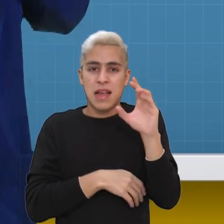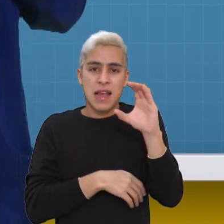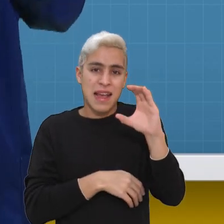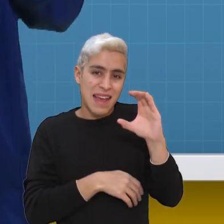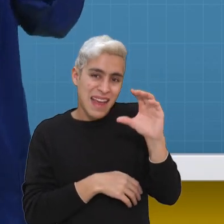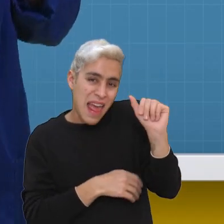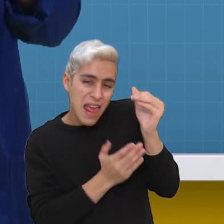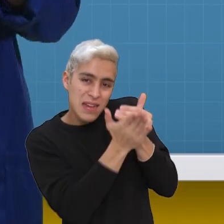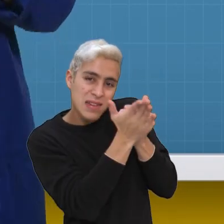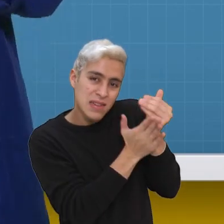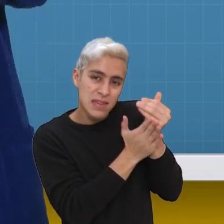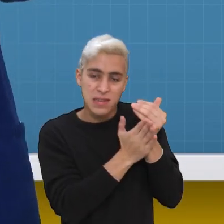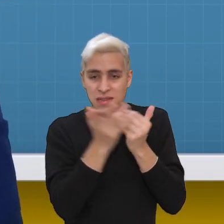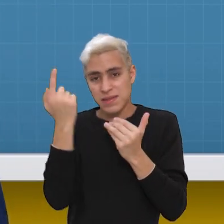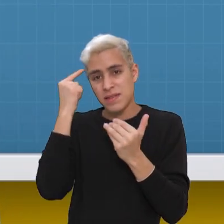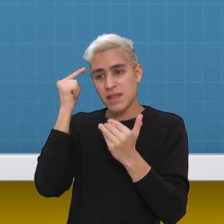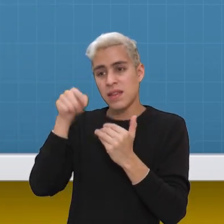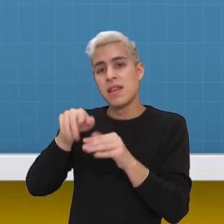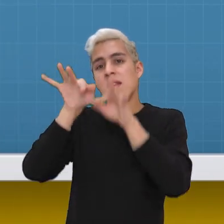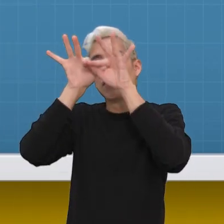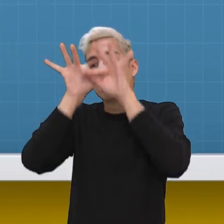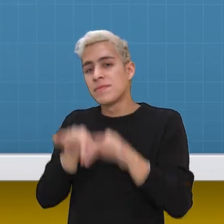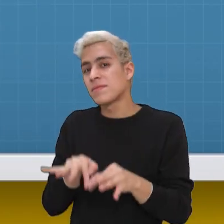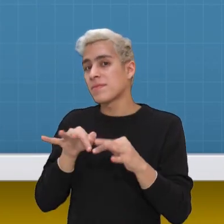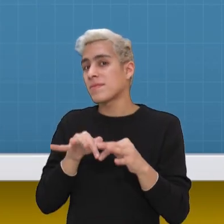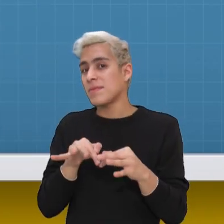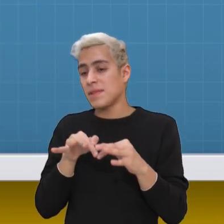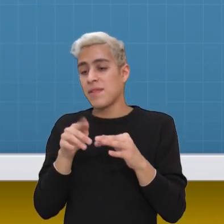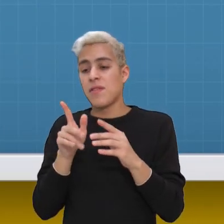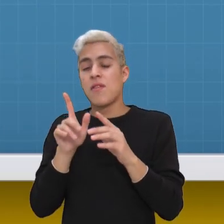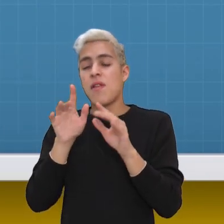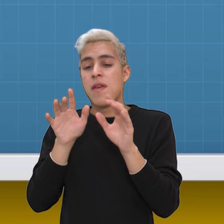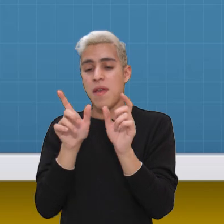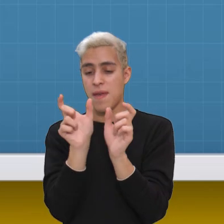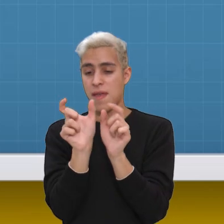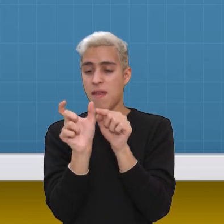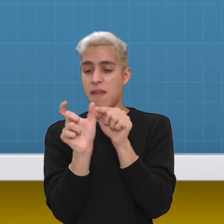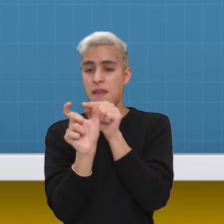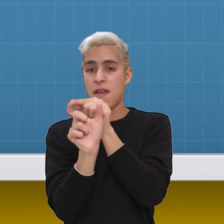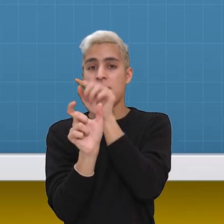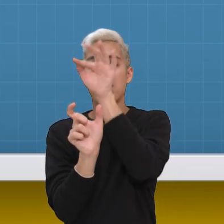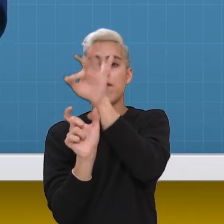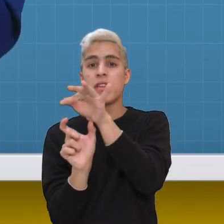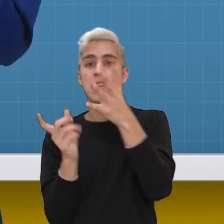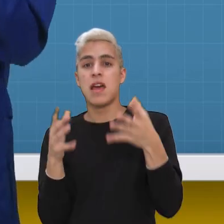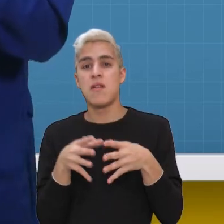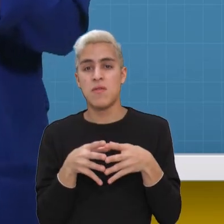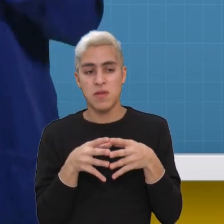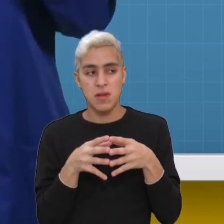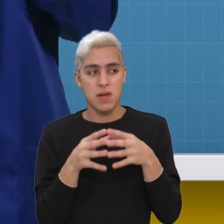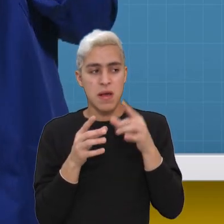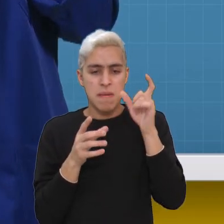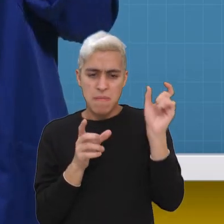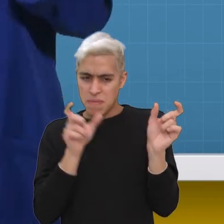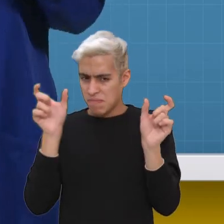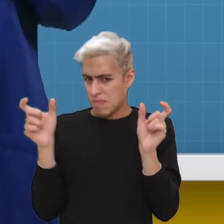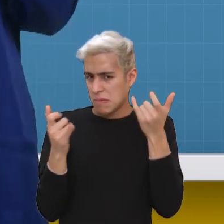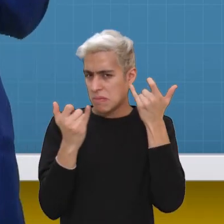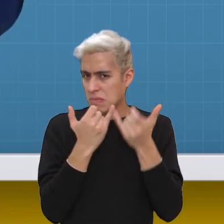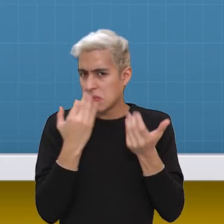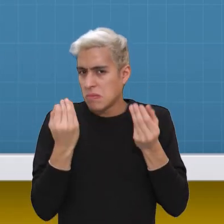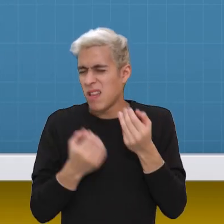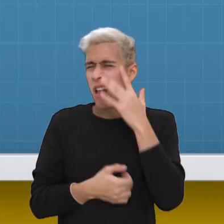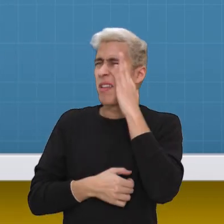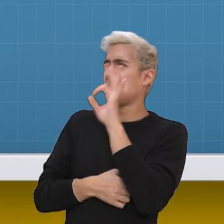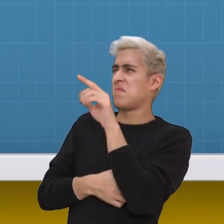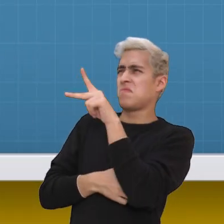car no começo. Agora nós precisamos pensar no final, na terminação, tá? De 2 vocábulos. Não